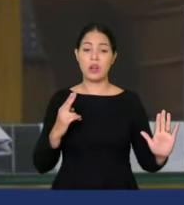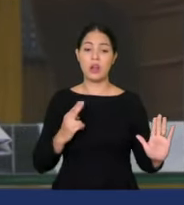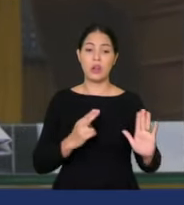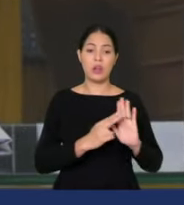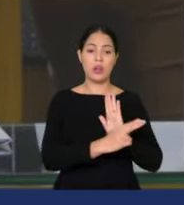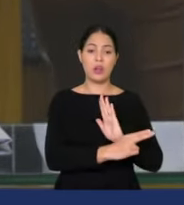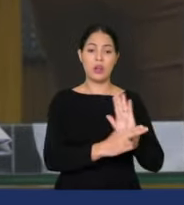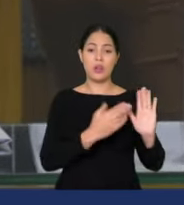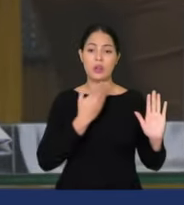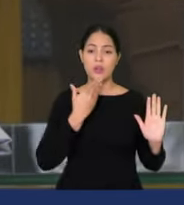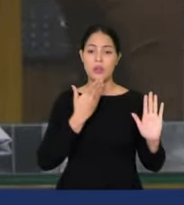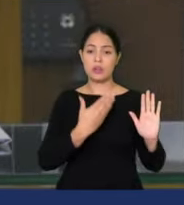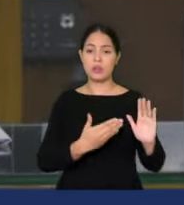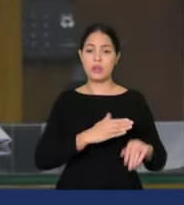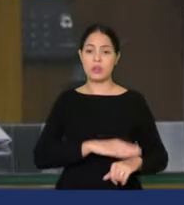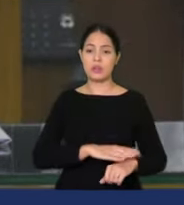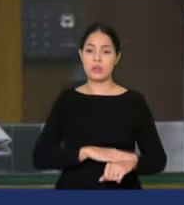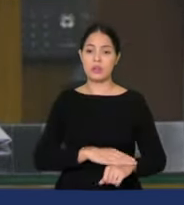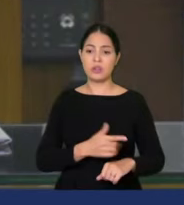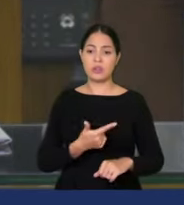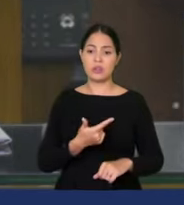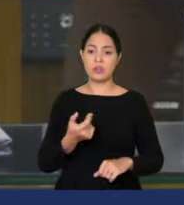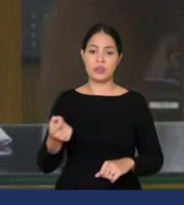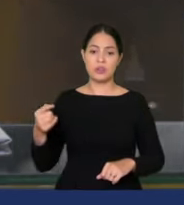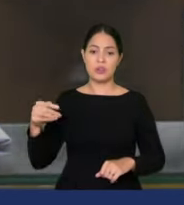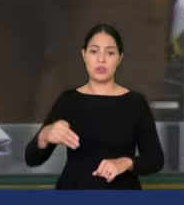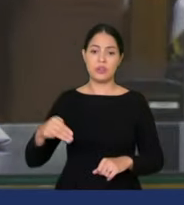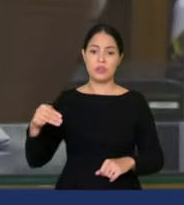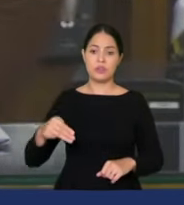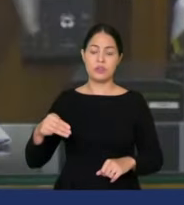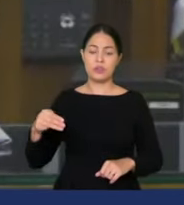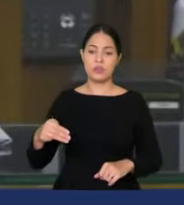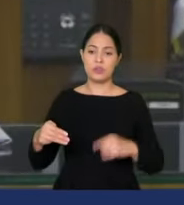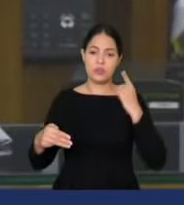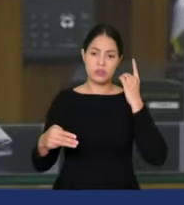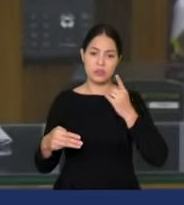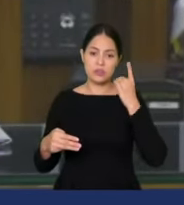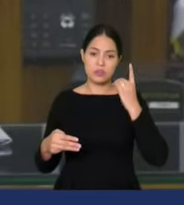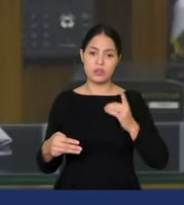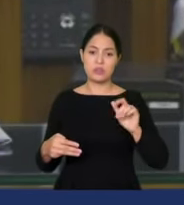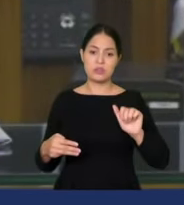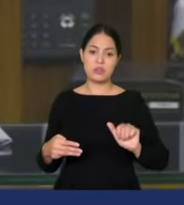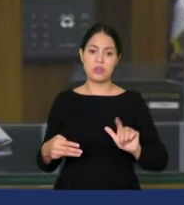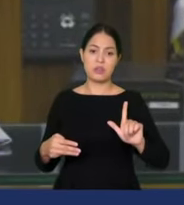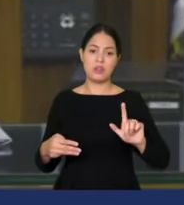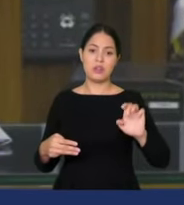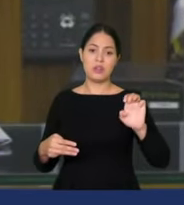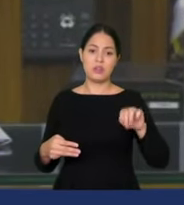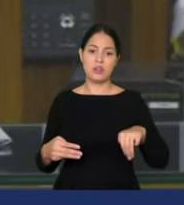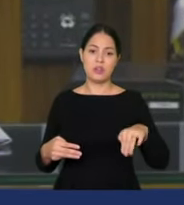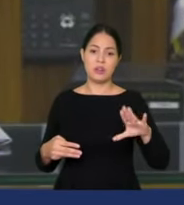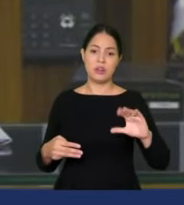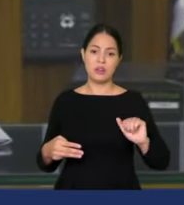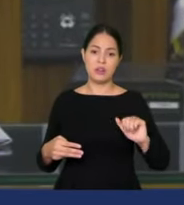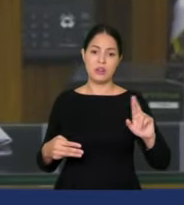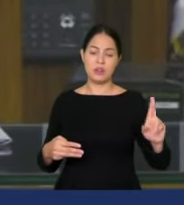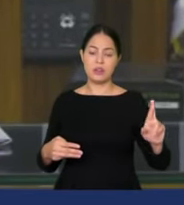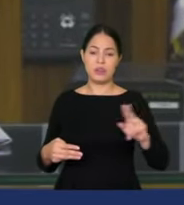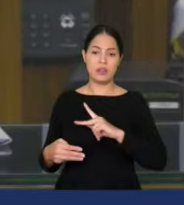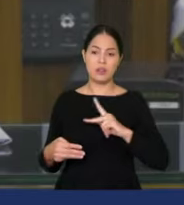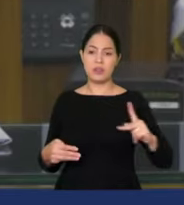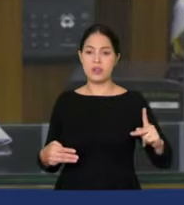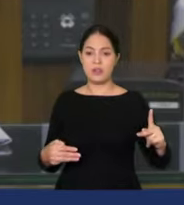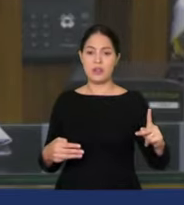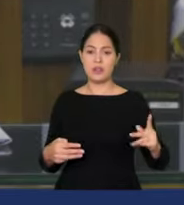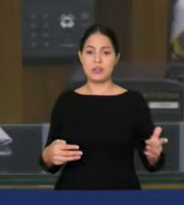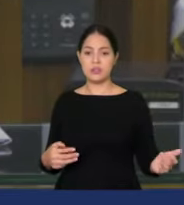por 20 minutos, como eu sou o autor, vou pedir aqui ao deputado Alencar, que possa presidir essa comissão